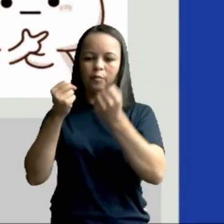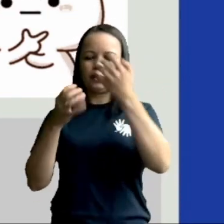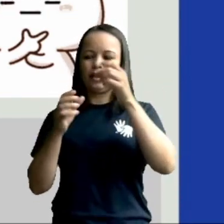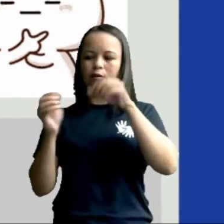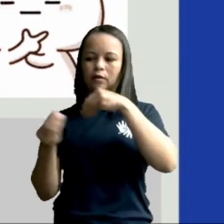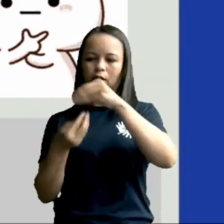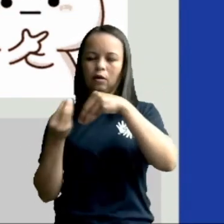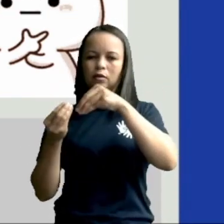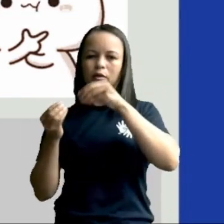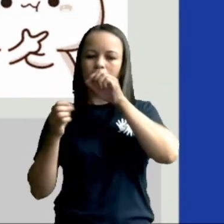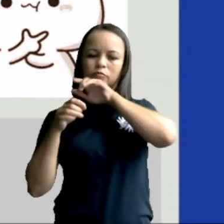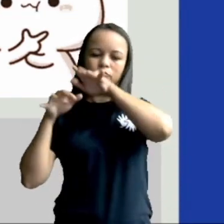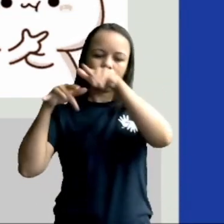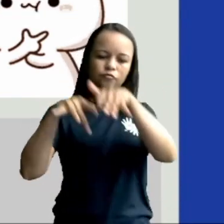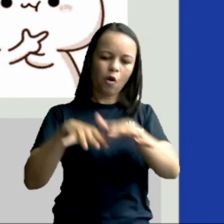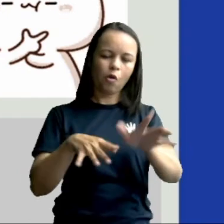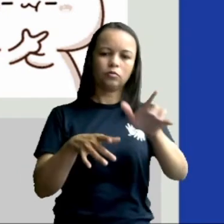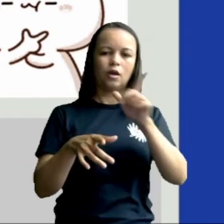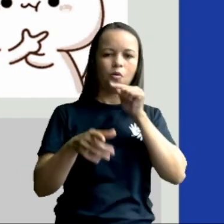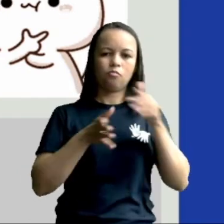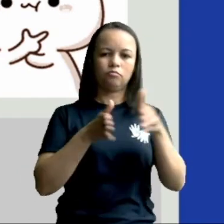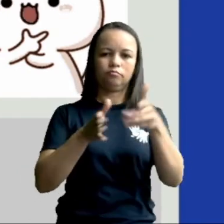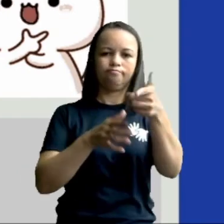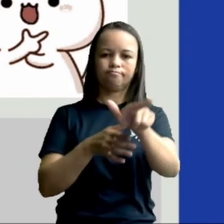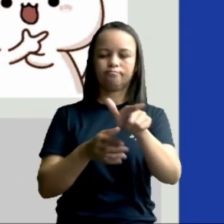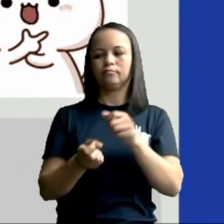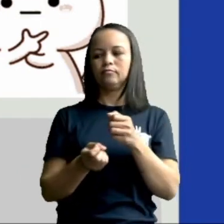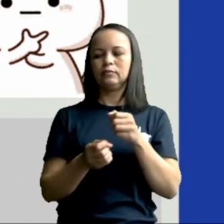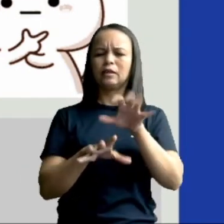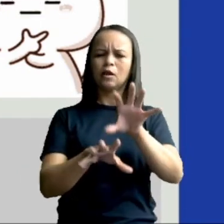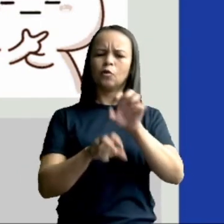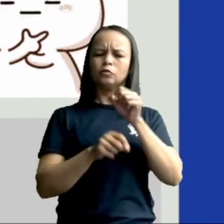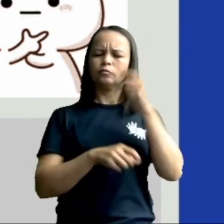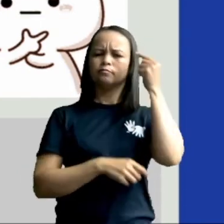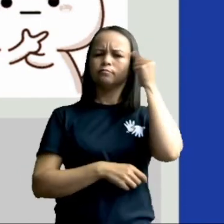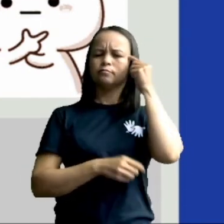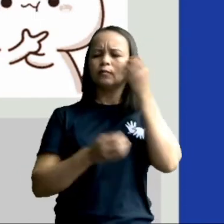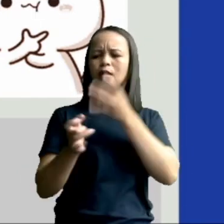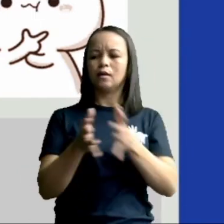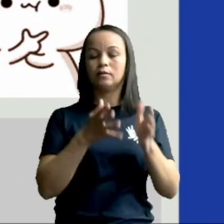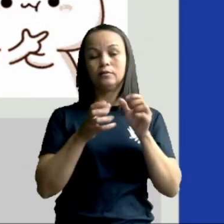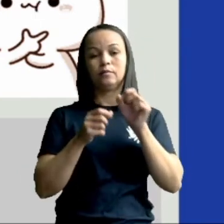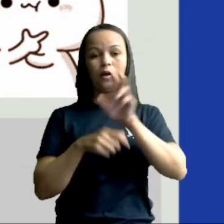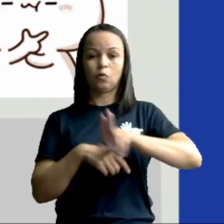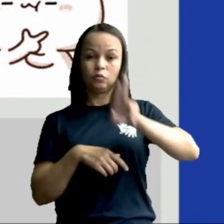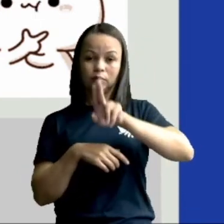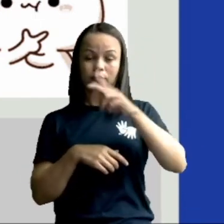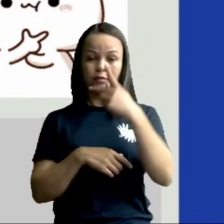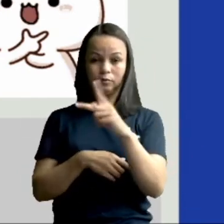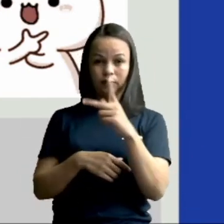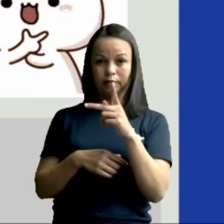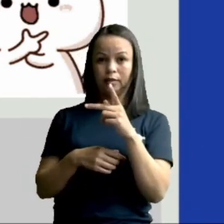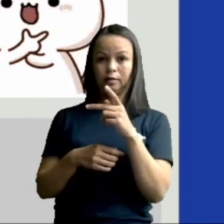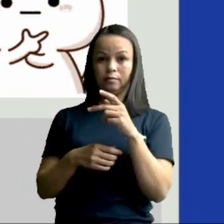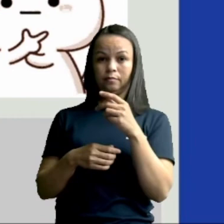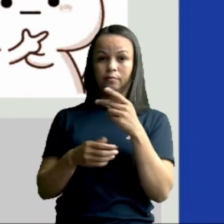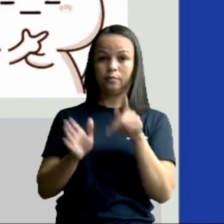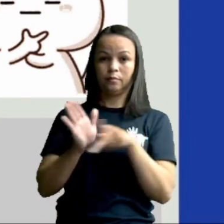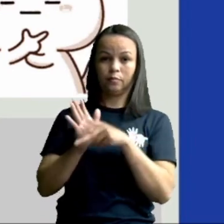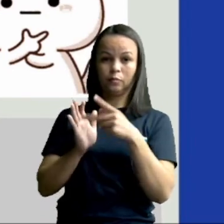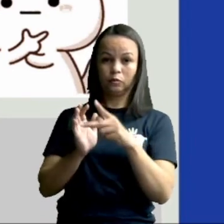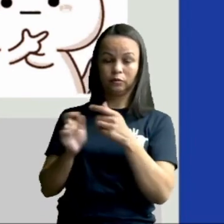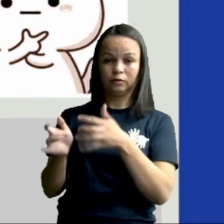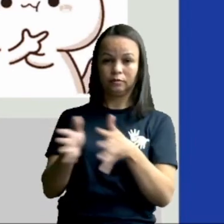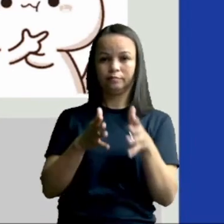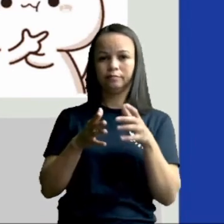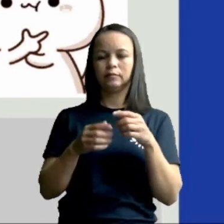veio. Agora, já parou para pensar que quando consumimos um produto, consumimos tudo que foi usado na sua cadeia produtiva também? Por isso, é